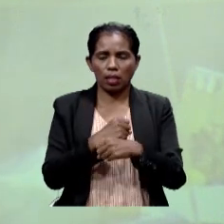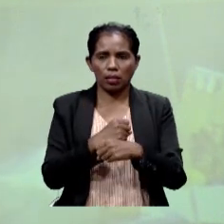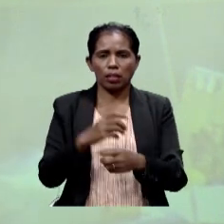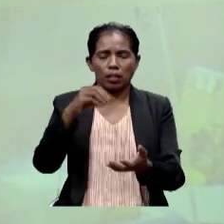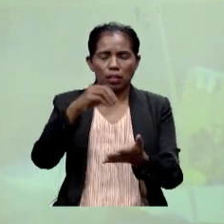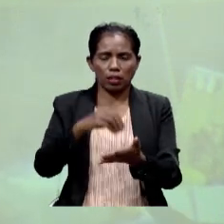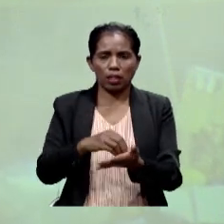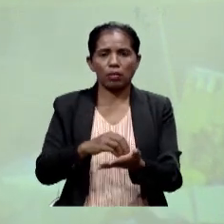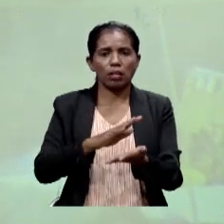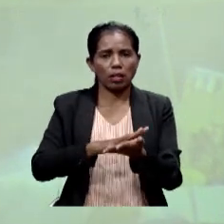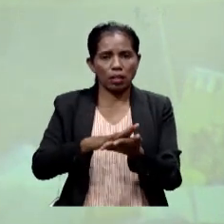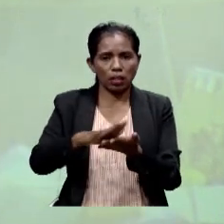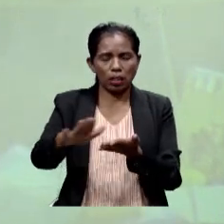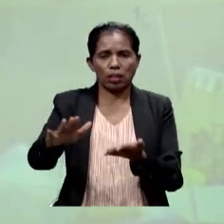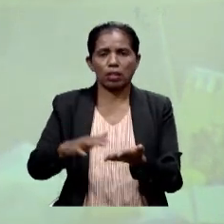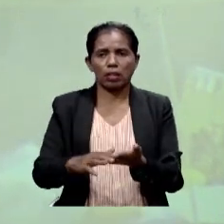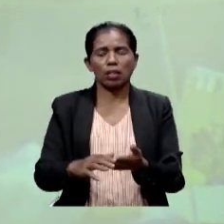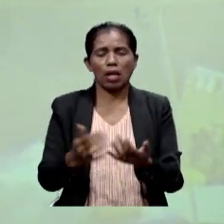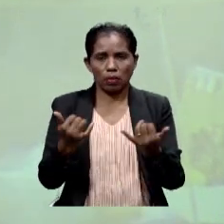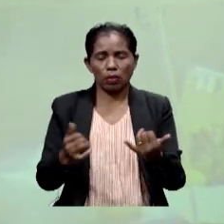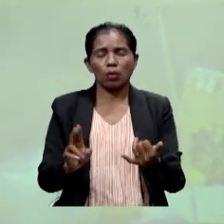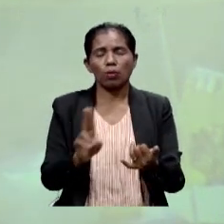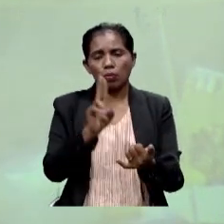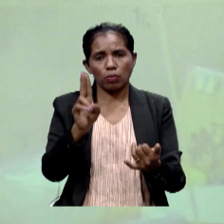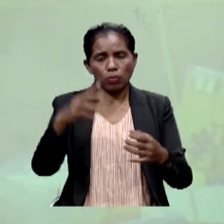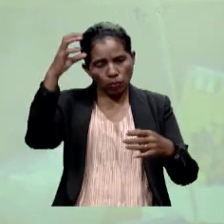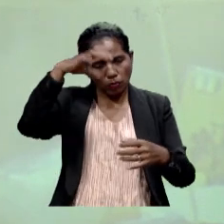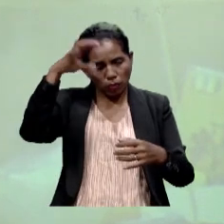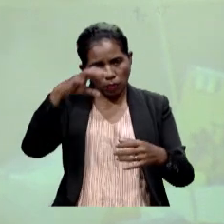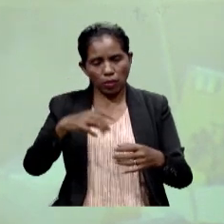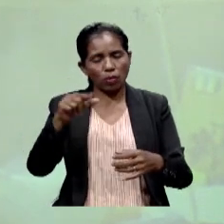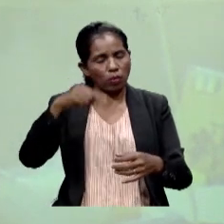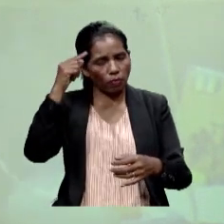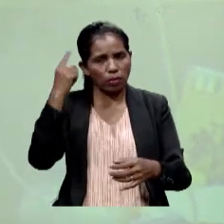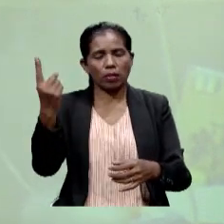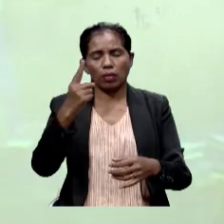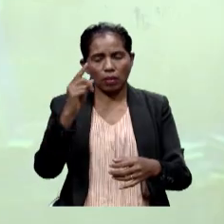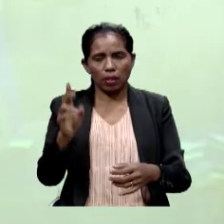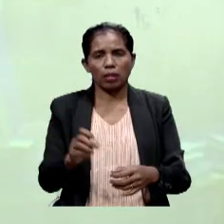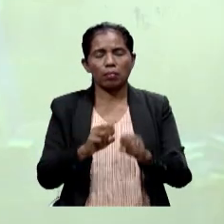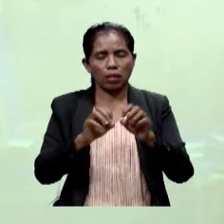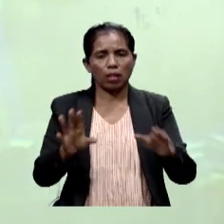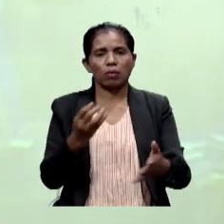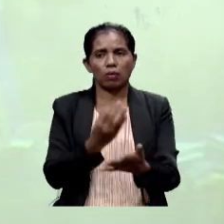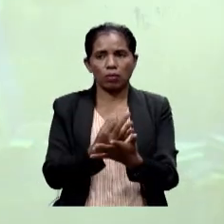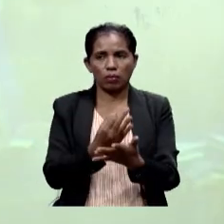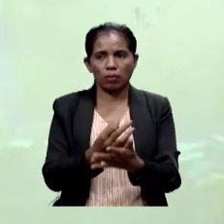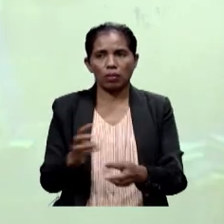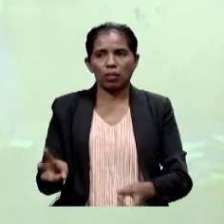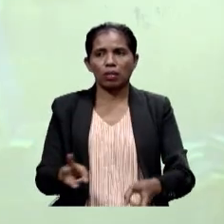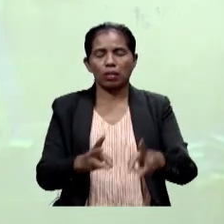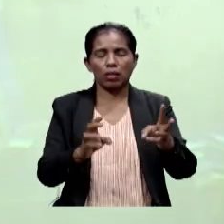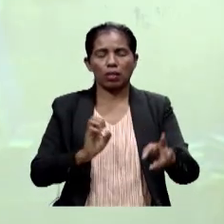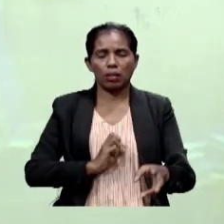alkataraun. Selai udan mai agora ke fila fali governo magnafatin lakon osan. Estrada Hermera Gleno